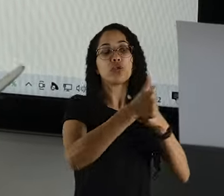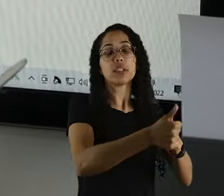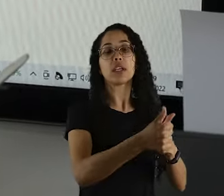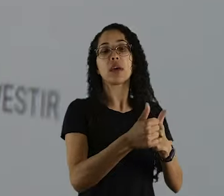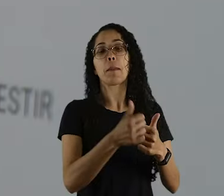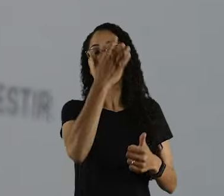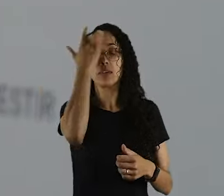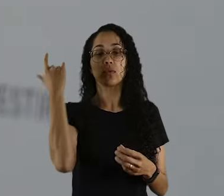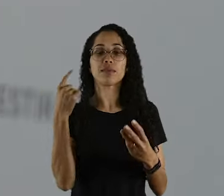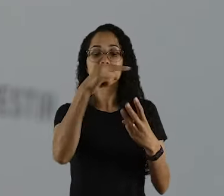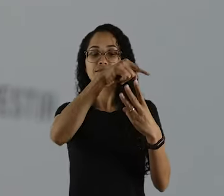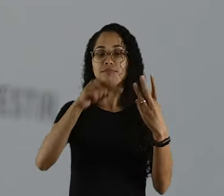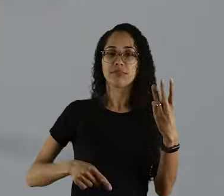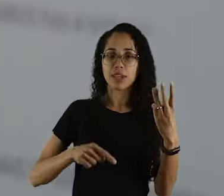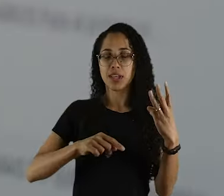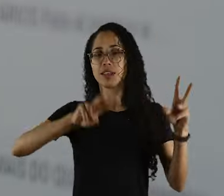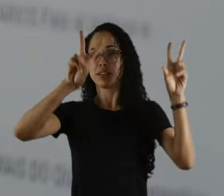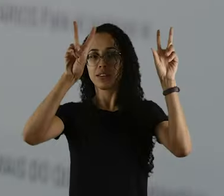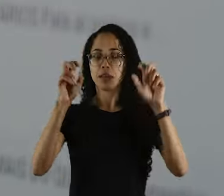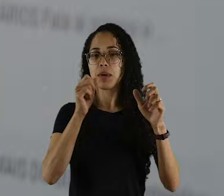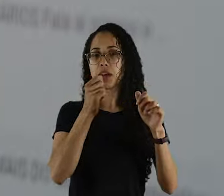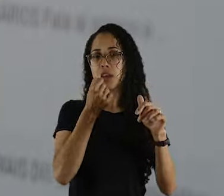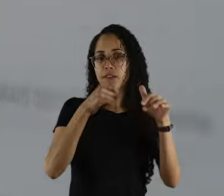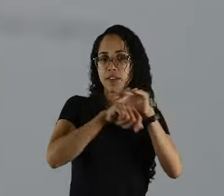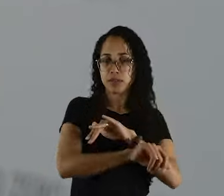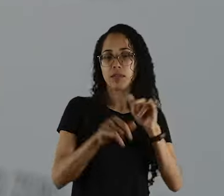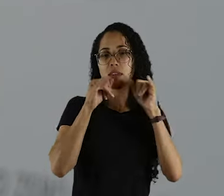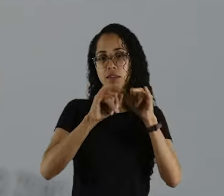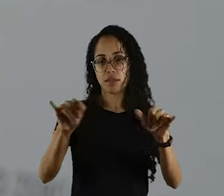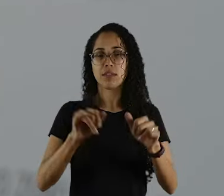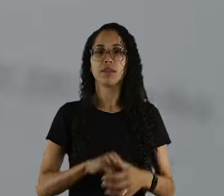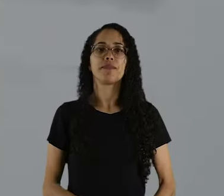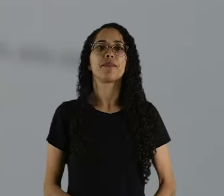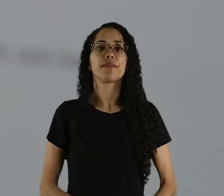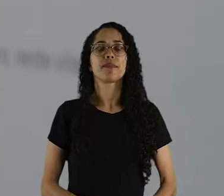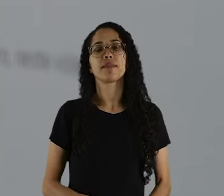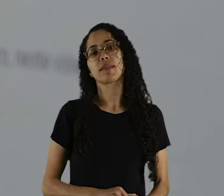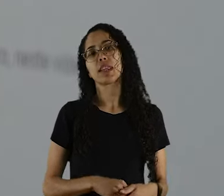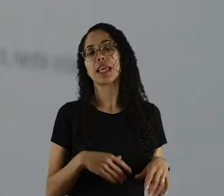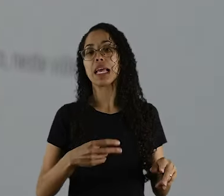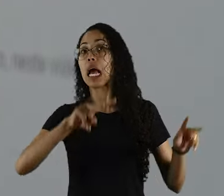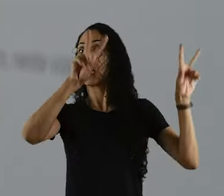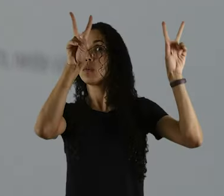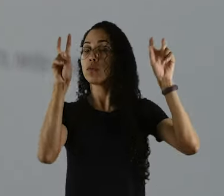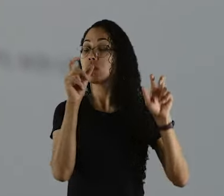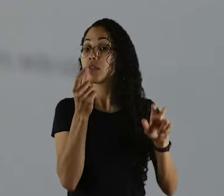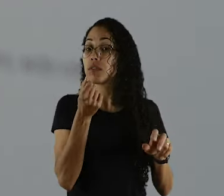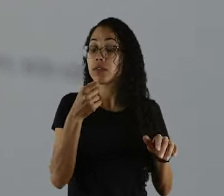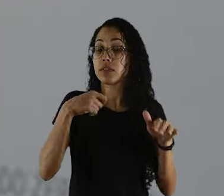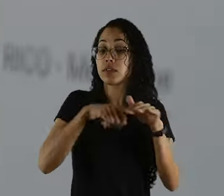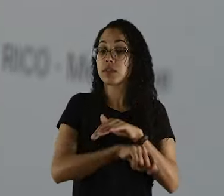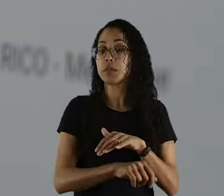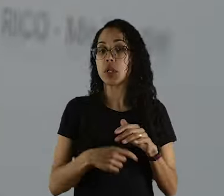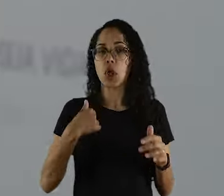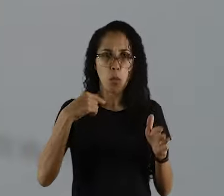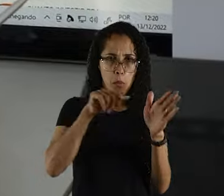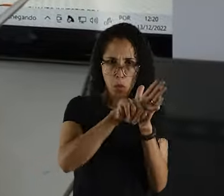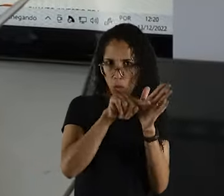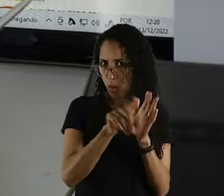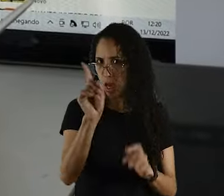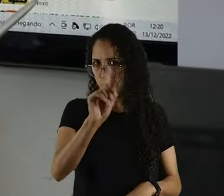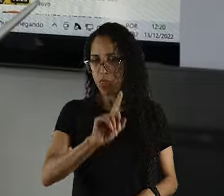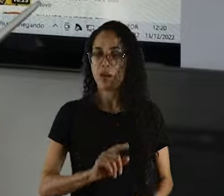sobre isso, né? Esse assunto de investimento chegou para mim, né? Não foi uma coisa que eu fui procurar,